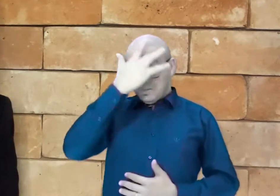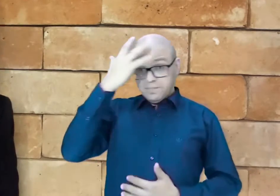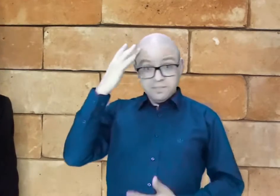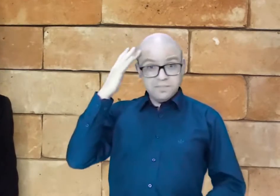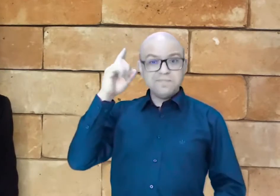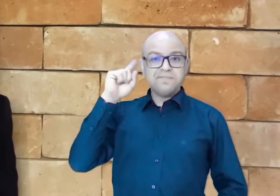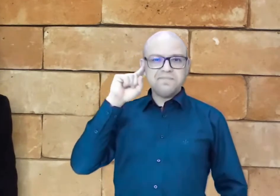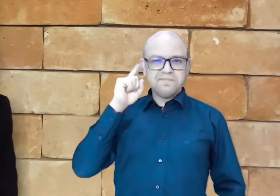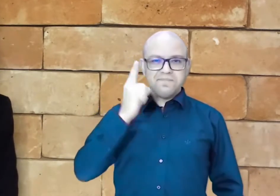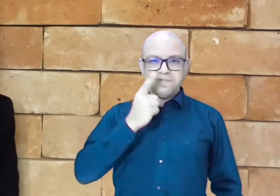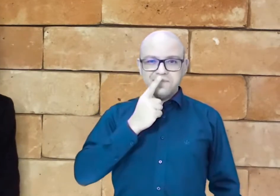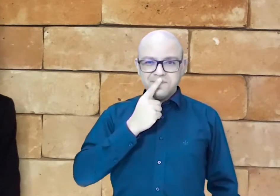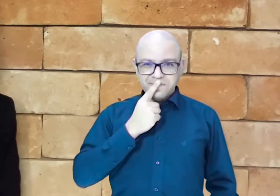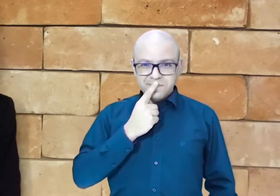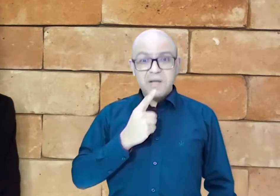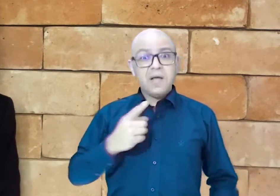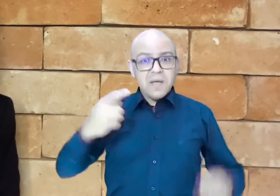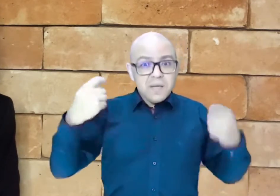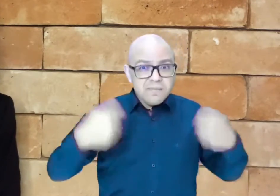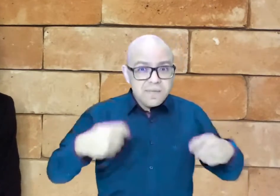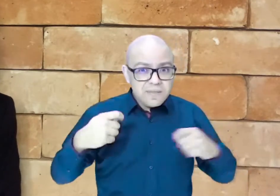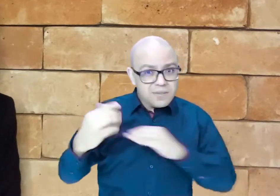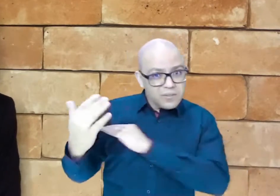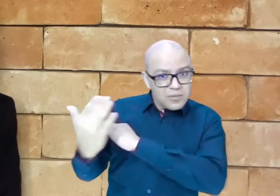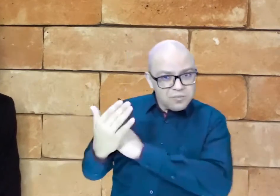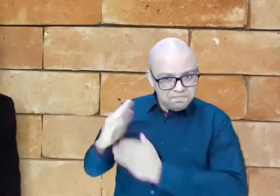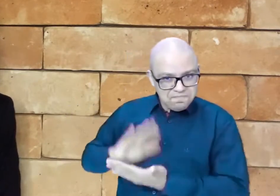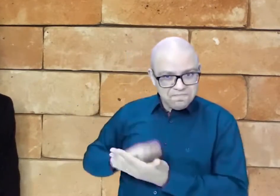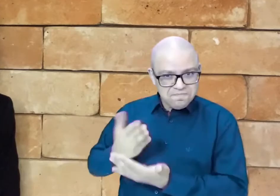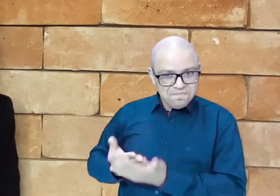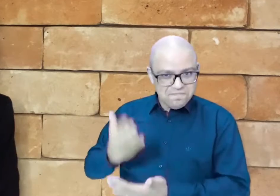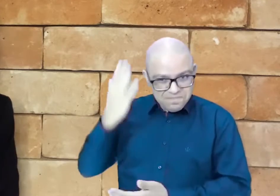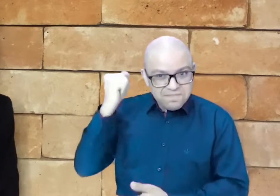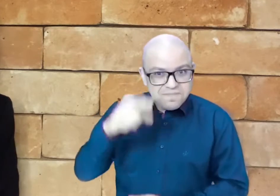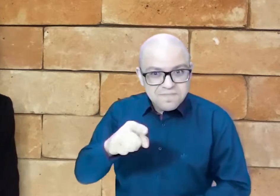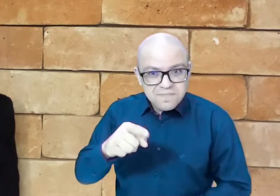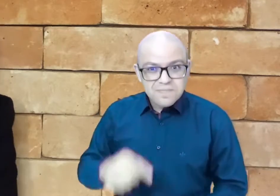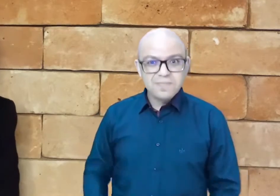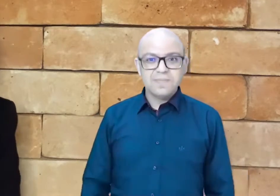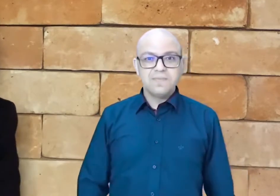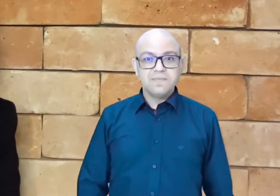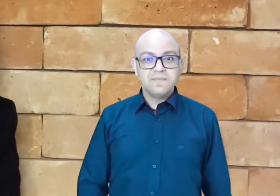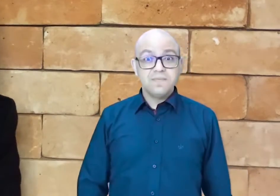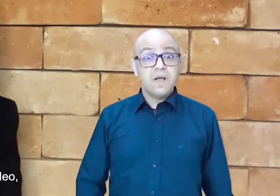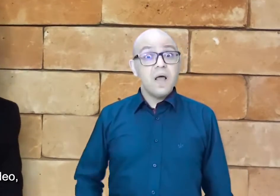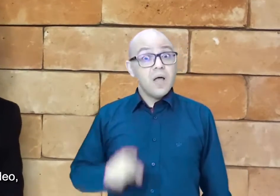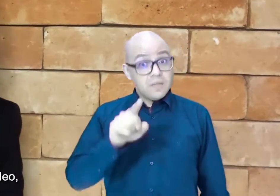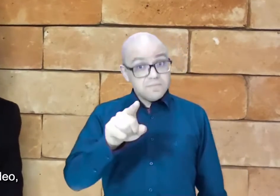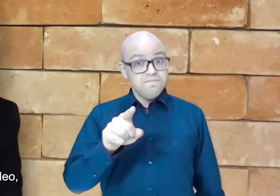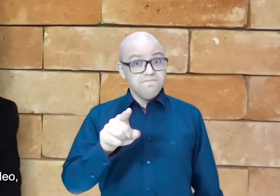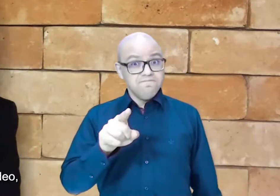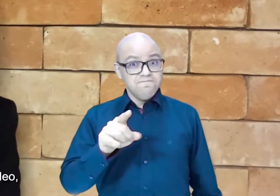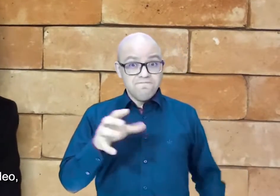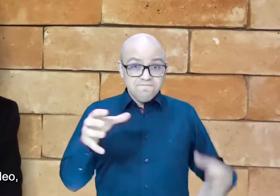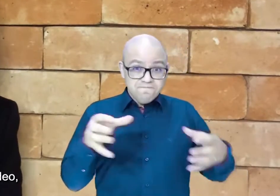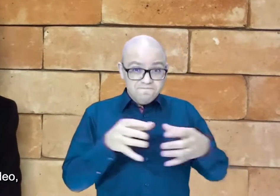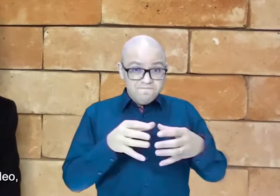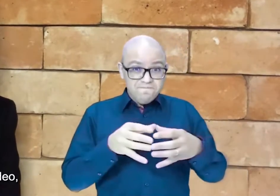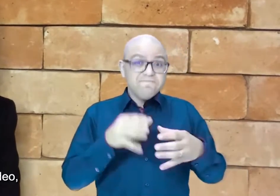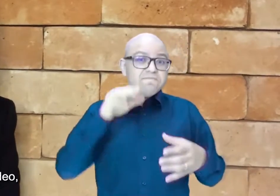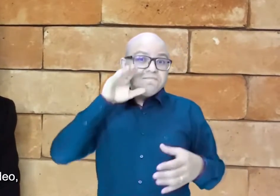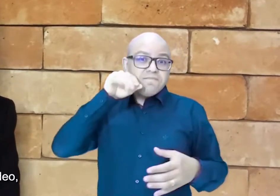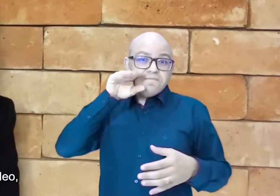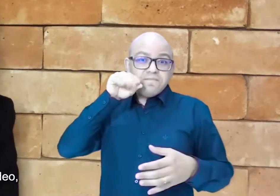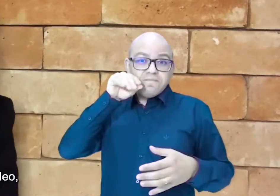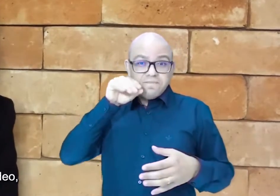pessoas surdas ou com deficiência auditiva que necessitam desse serviço? Se você faz parte do